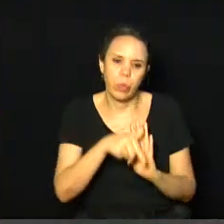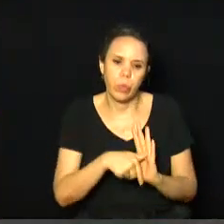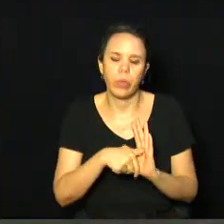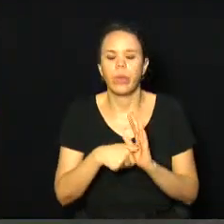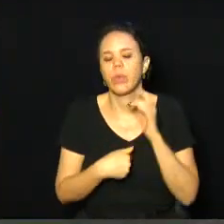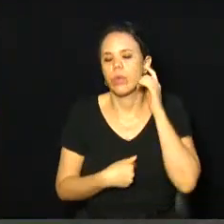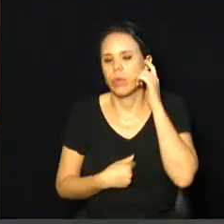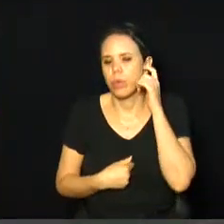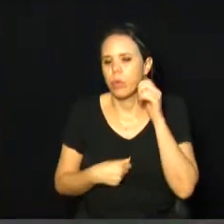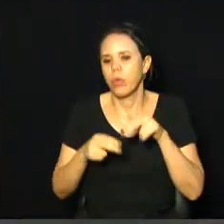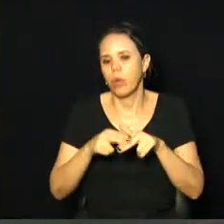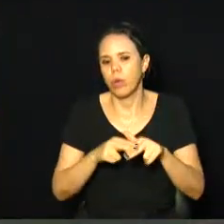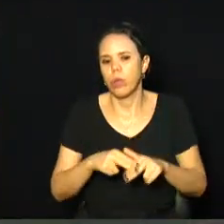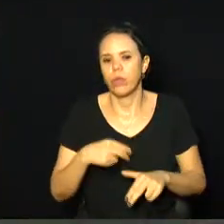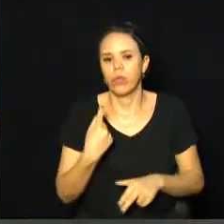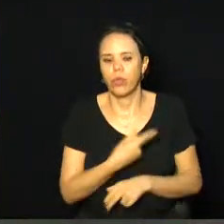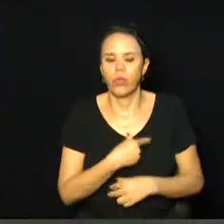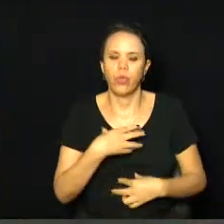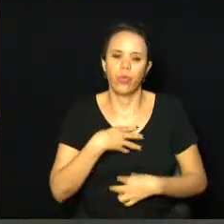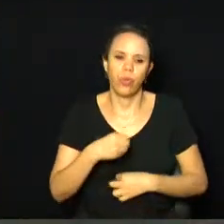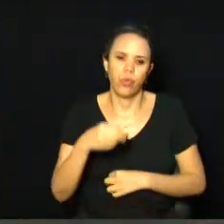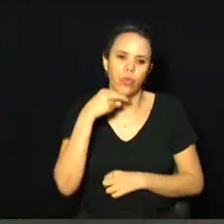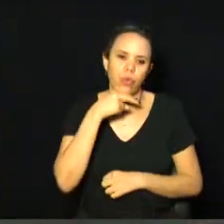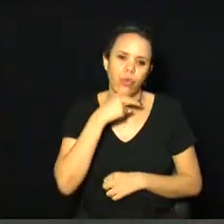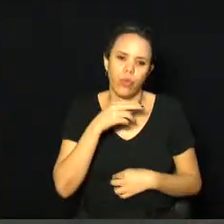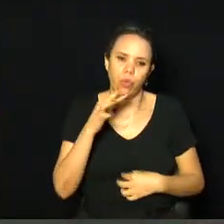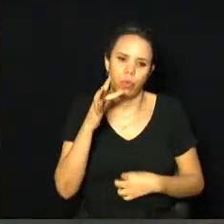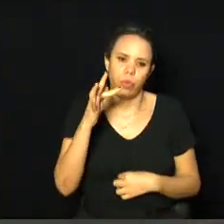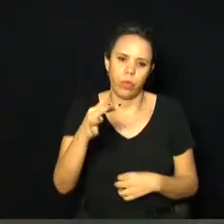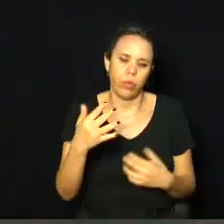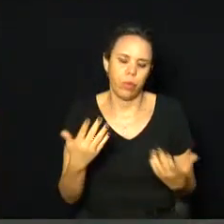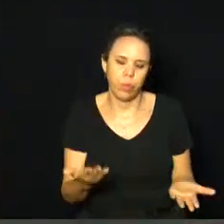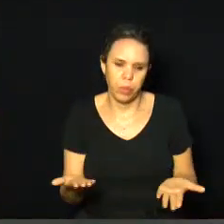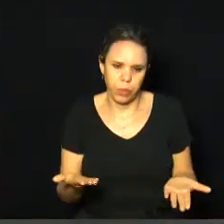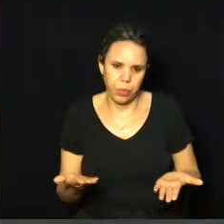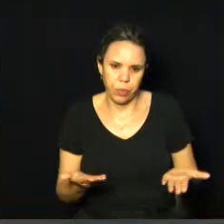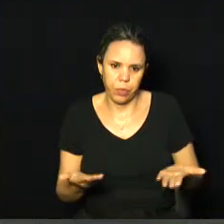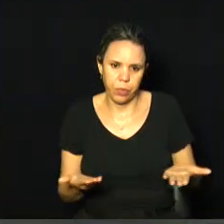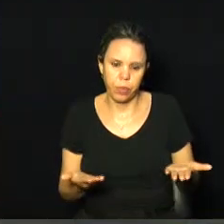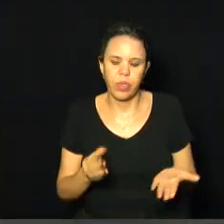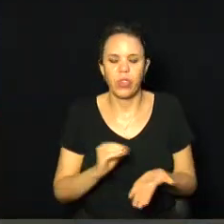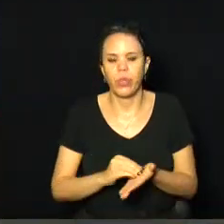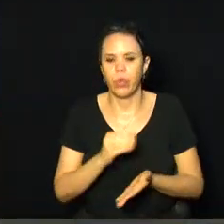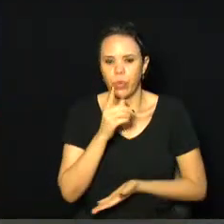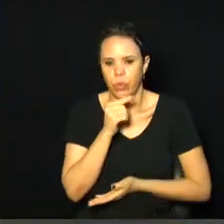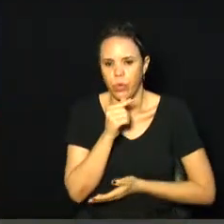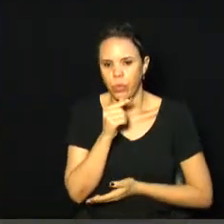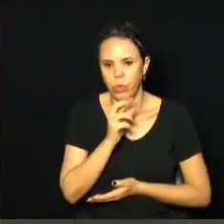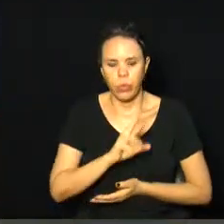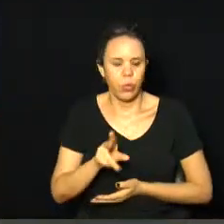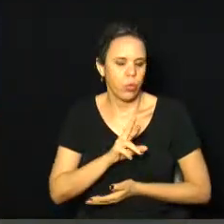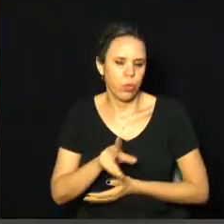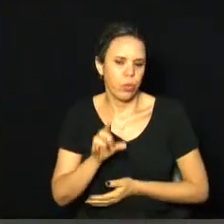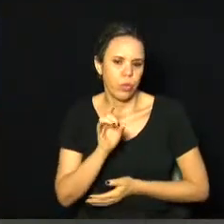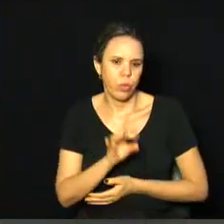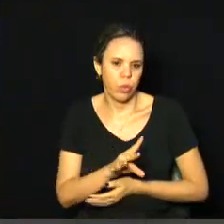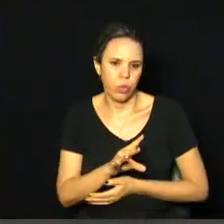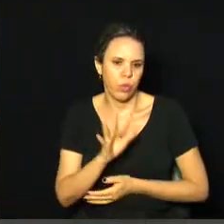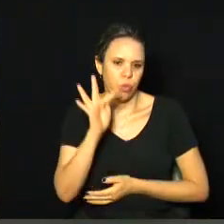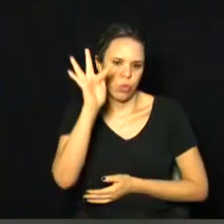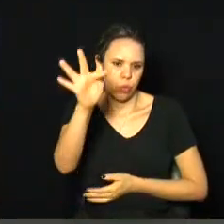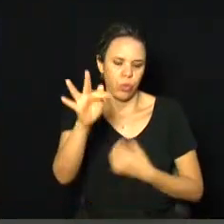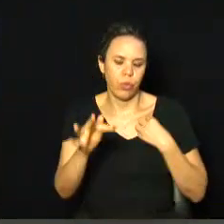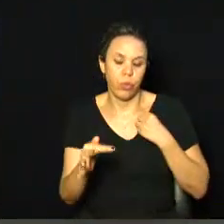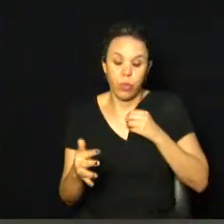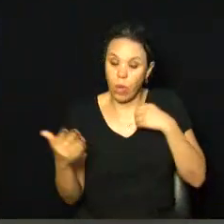para a questão dos nossos filhos e nossos netos. Hoje a questão hídrica não é mais uma questão de futuro,